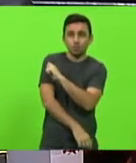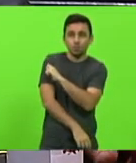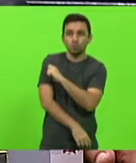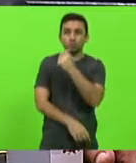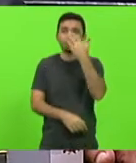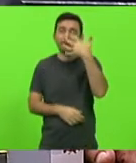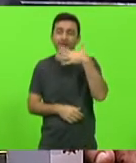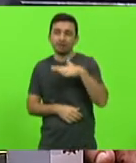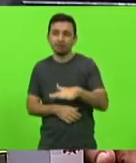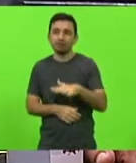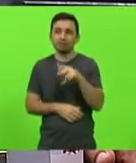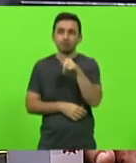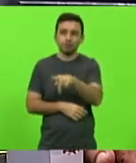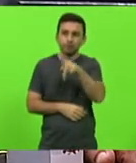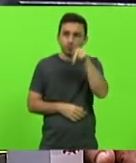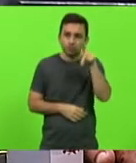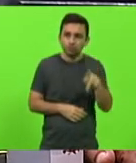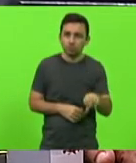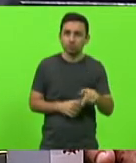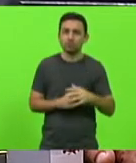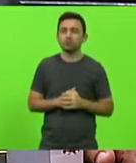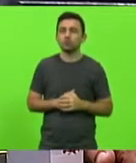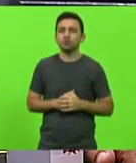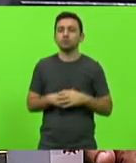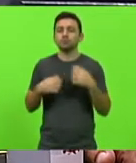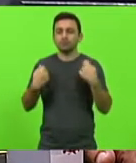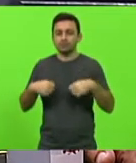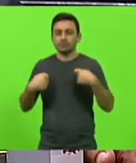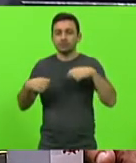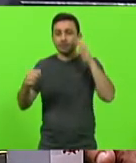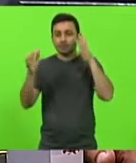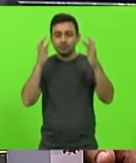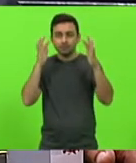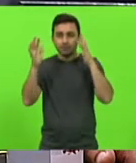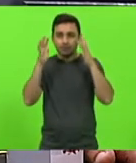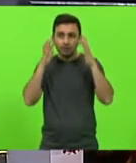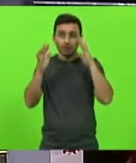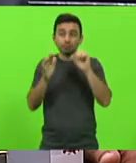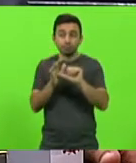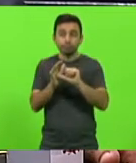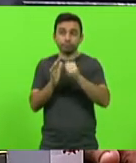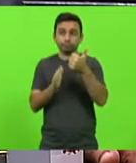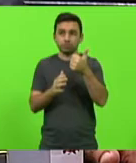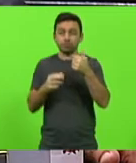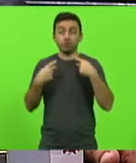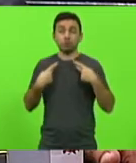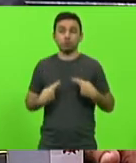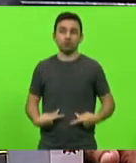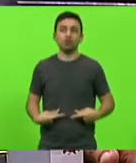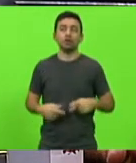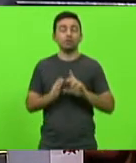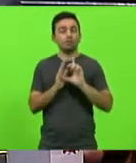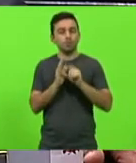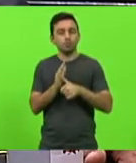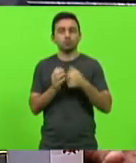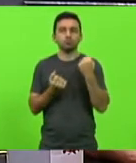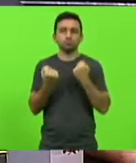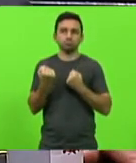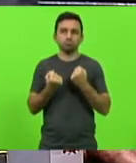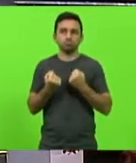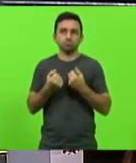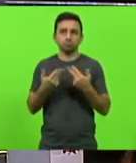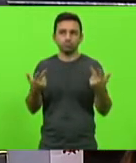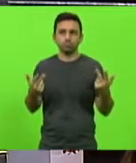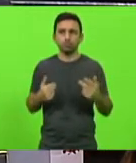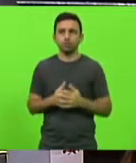de professores, temos que pensar primeiro no ser humano e depois nos veículos. Era isso,